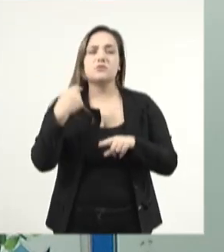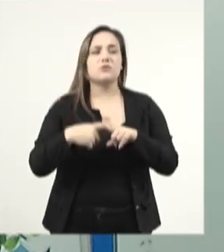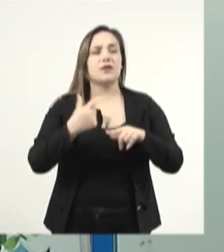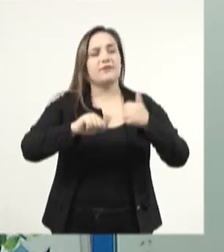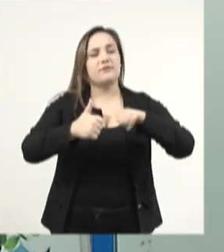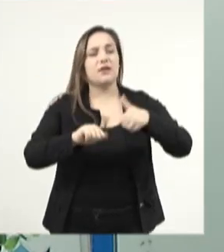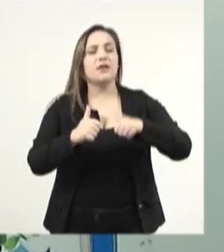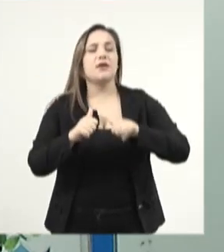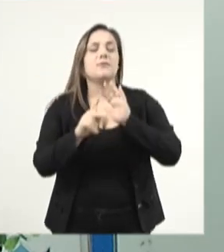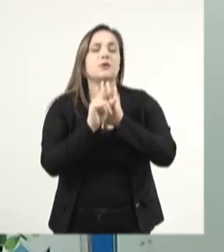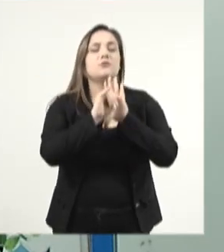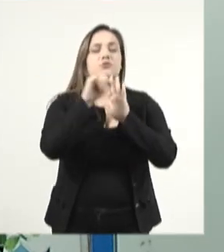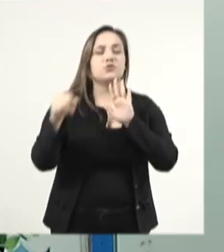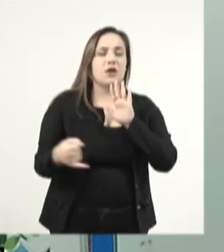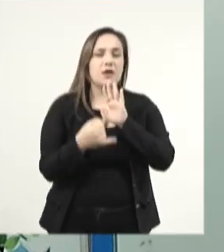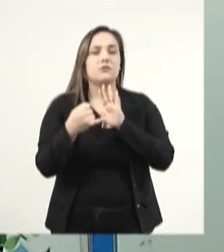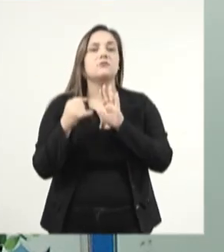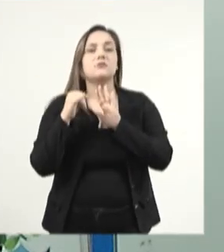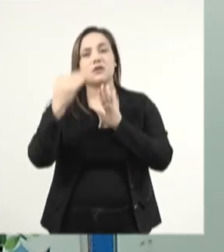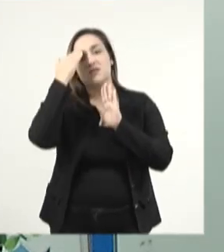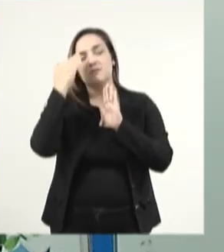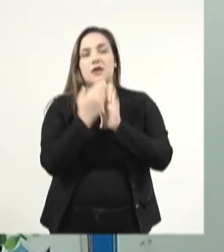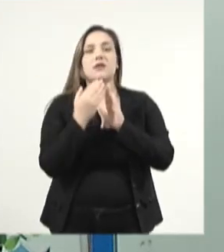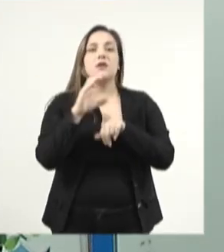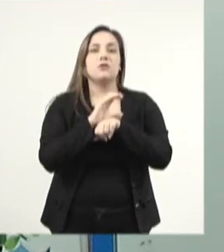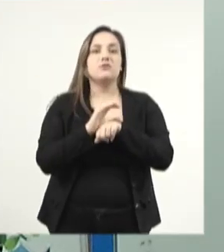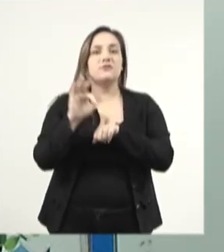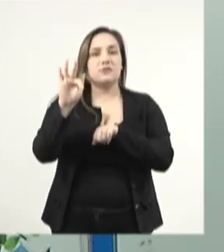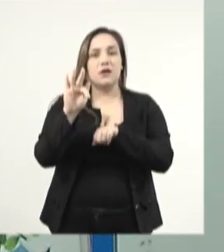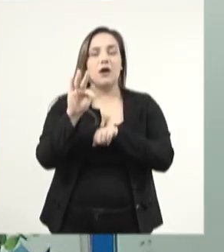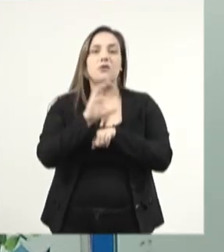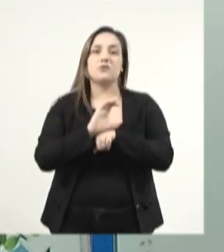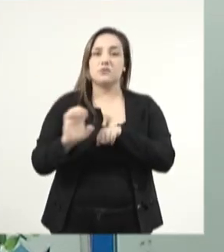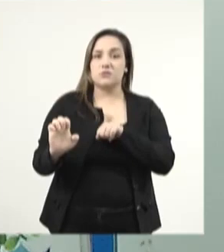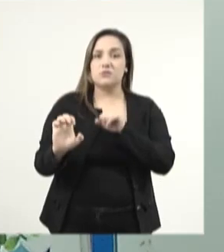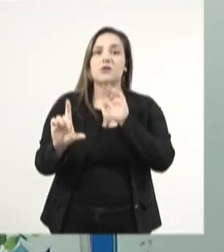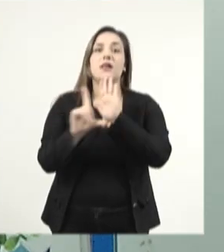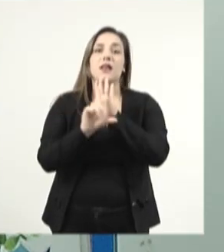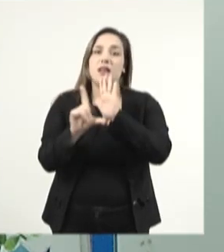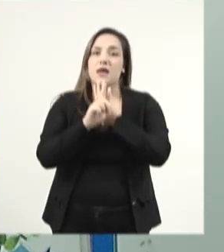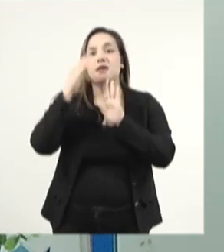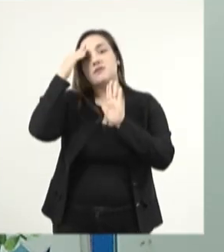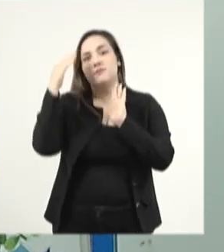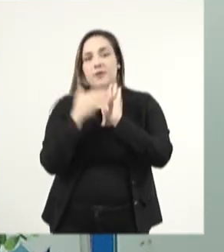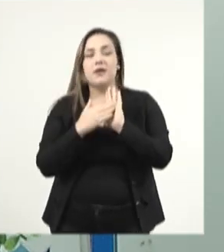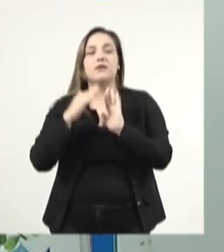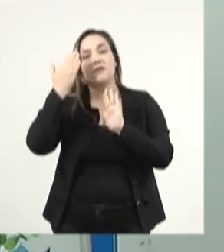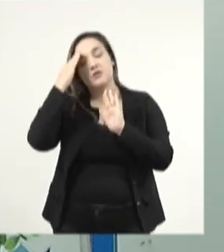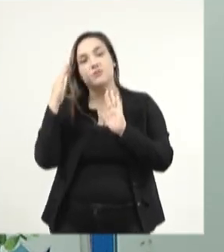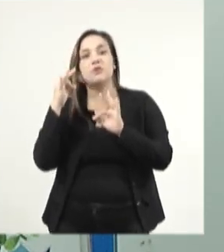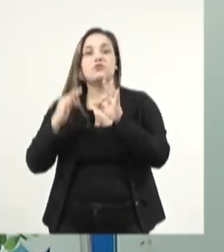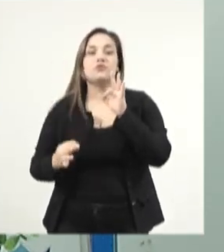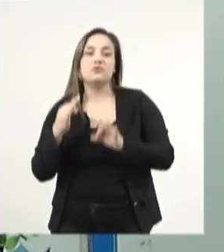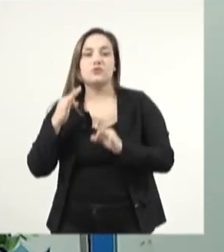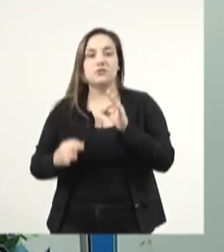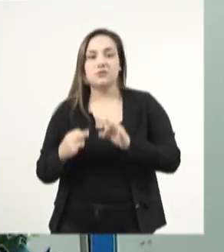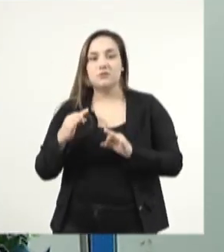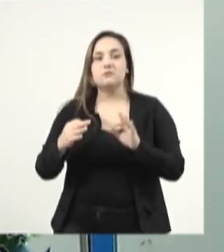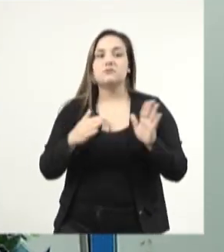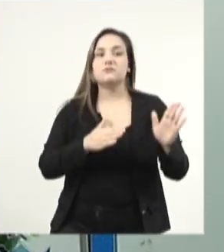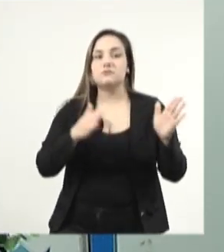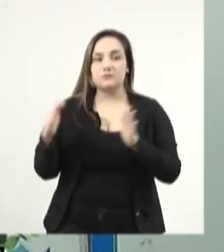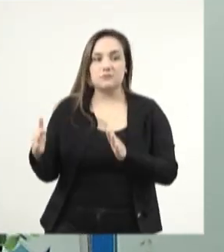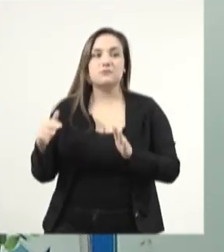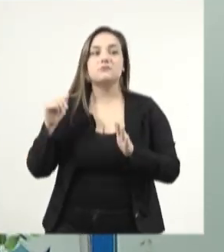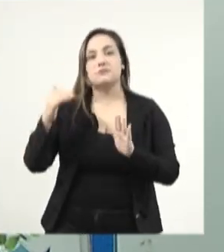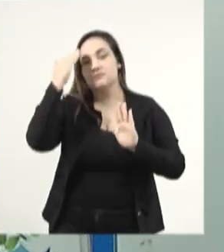responsável por fazer a análise preliminar da constitucionalidade das matérias, da legalidade, se os projetos apresentados aqui e que estão tramitando na